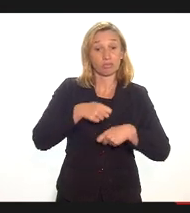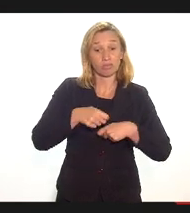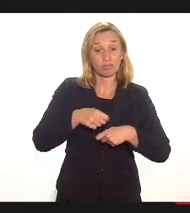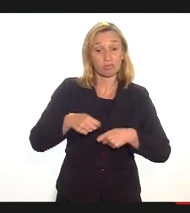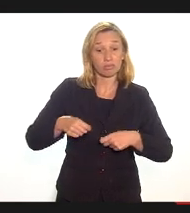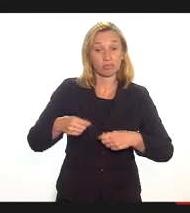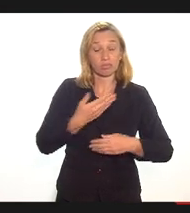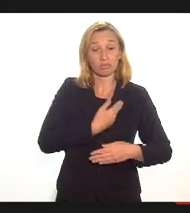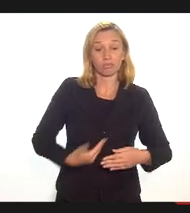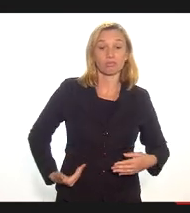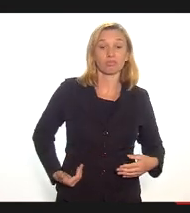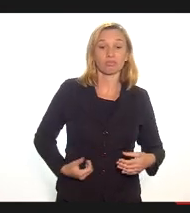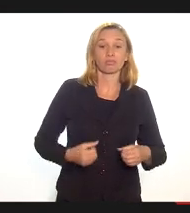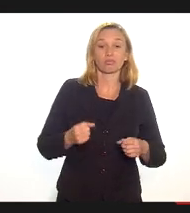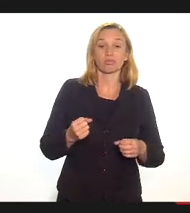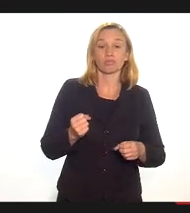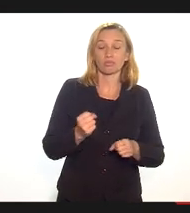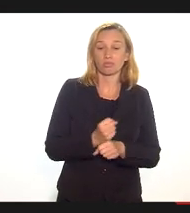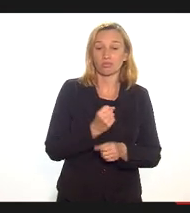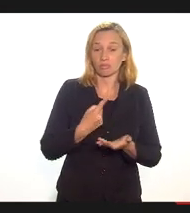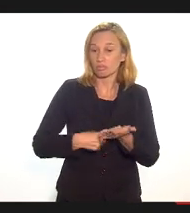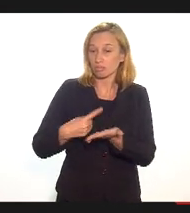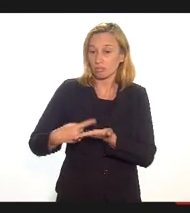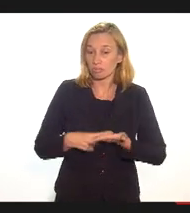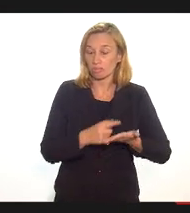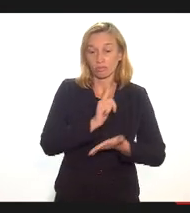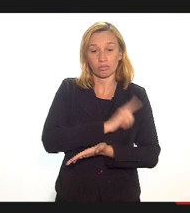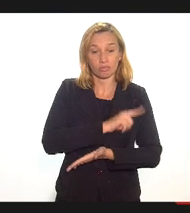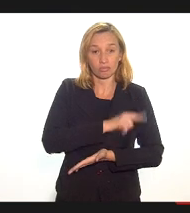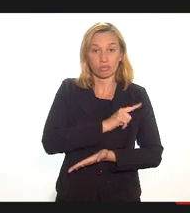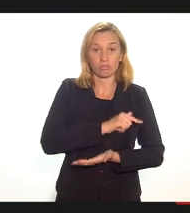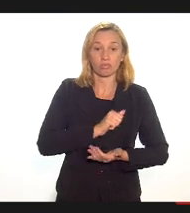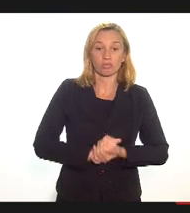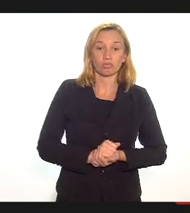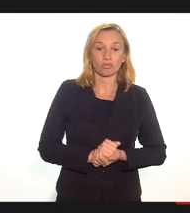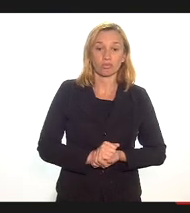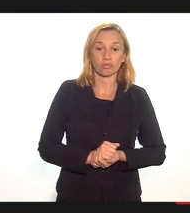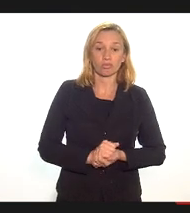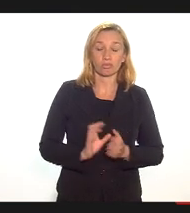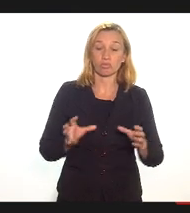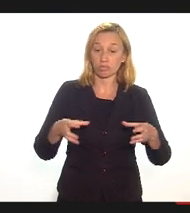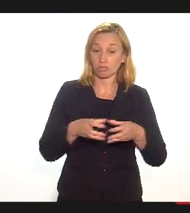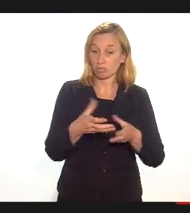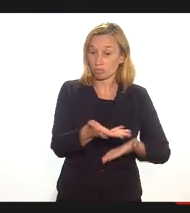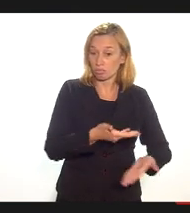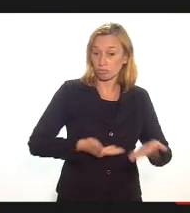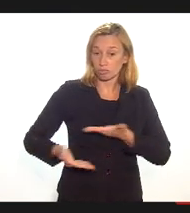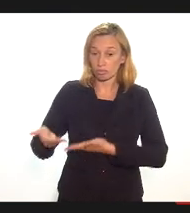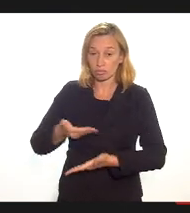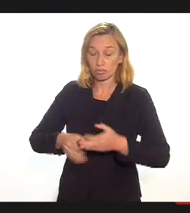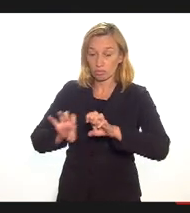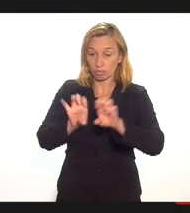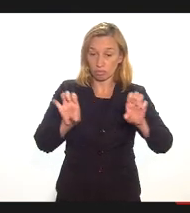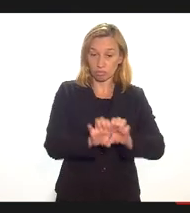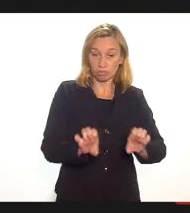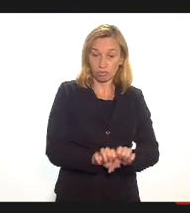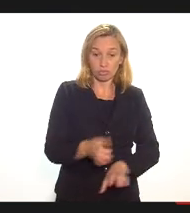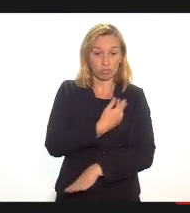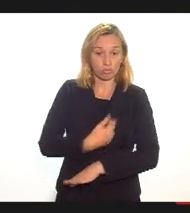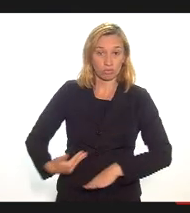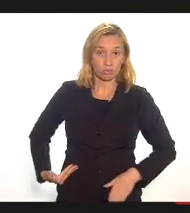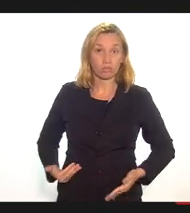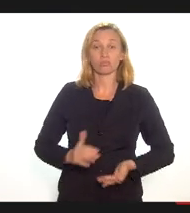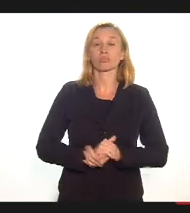pública a construir acordos de gestão onde seja previsto compartilhamento das estruturas públicas com,